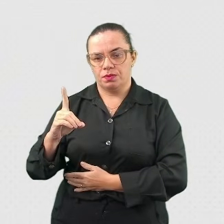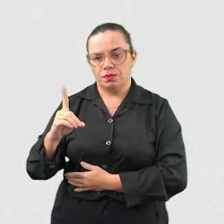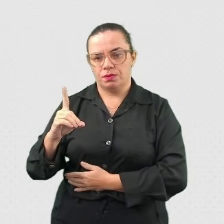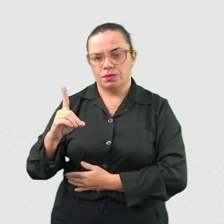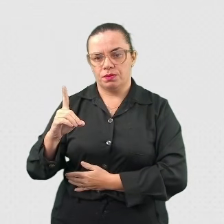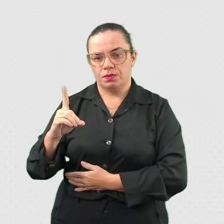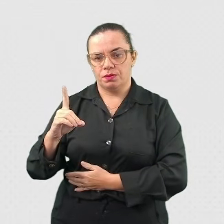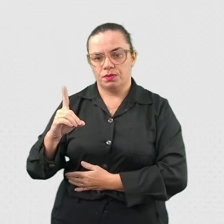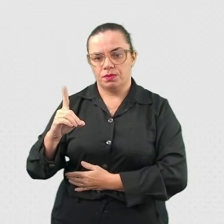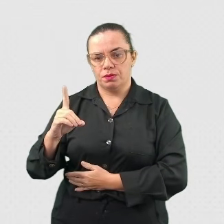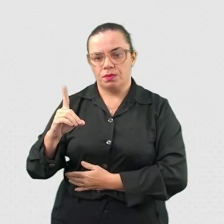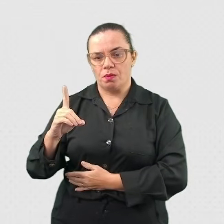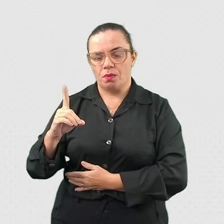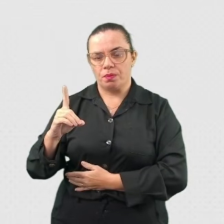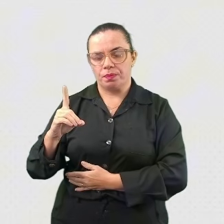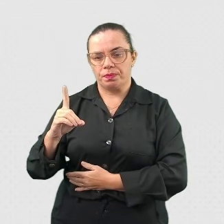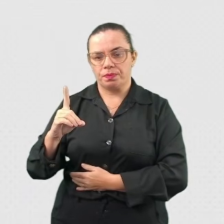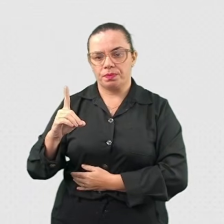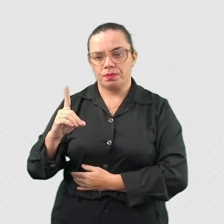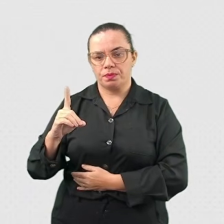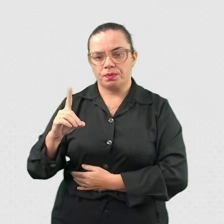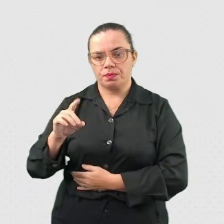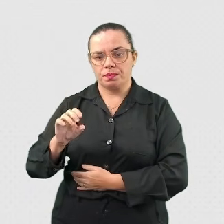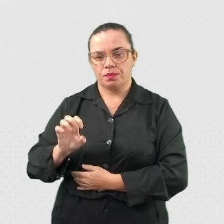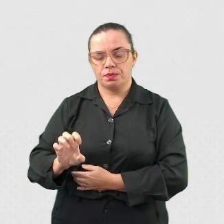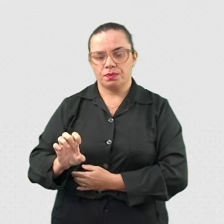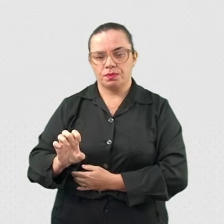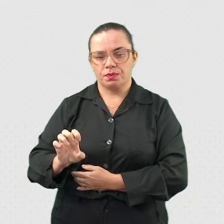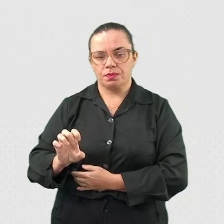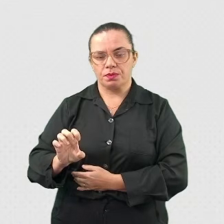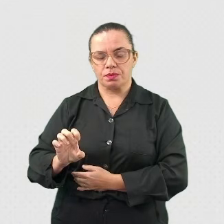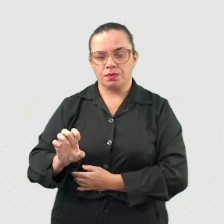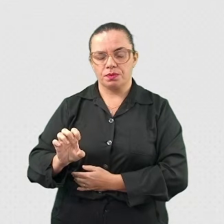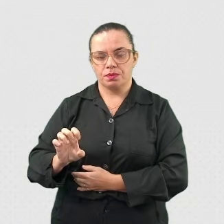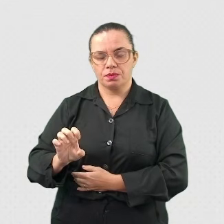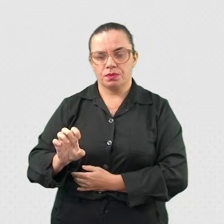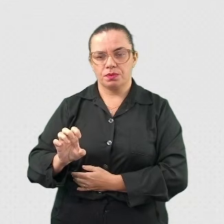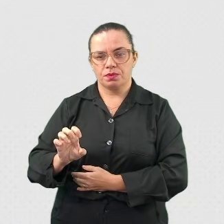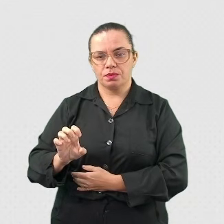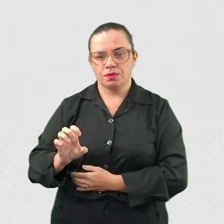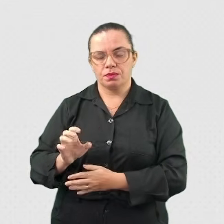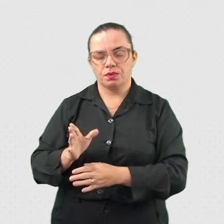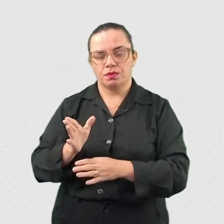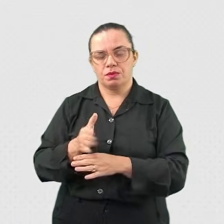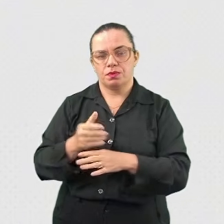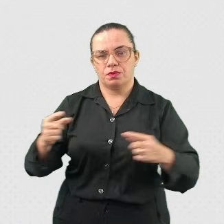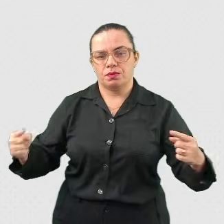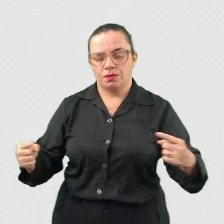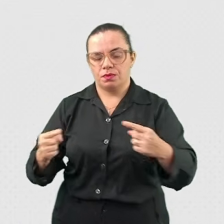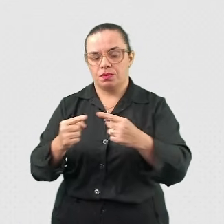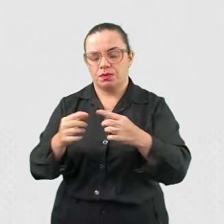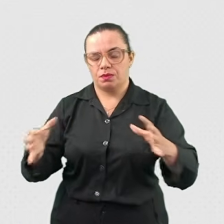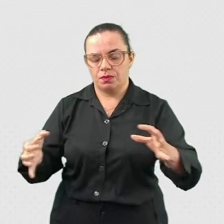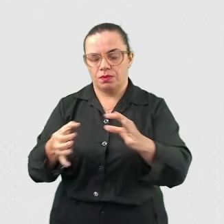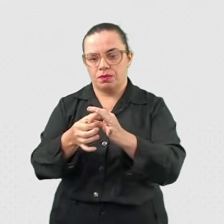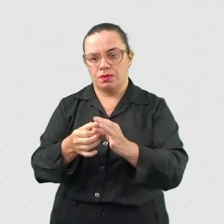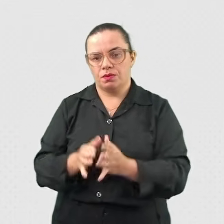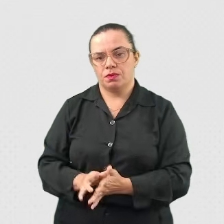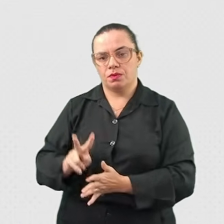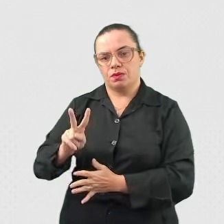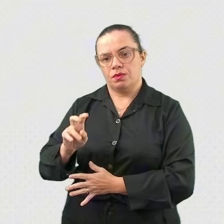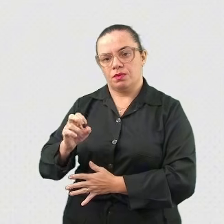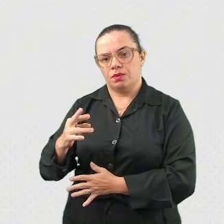o ponto D, o ponto E, eles são chamados de vértices do polígono,